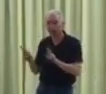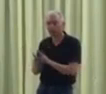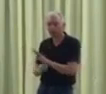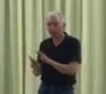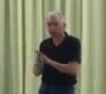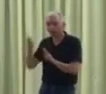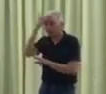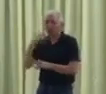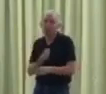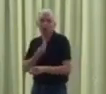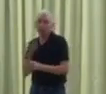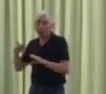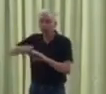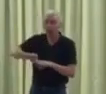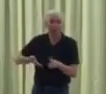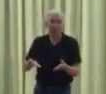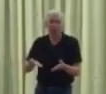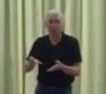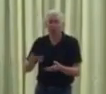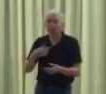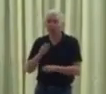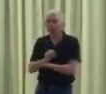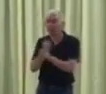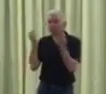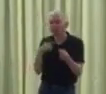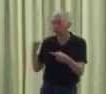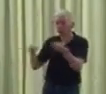habitante. Não dá uma coisa sem a outra.